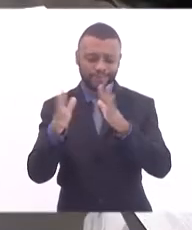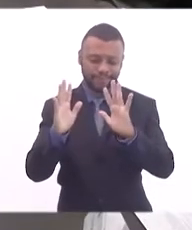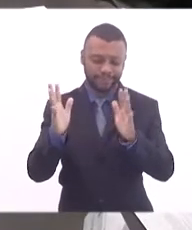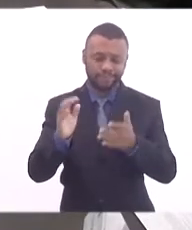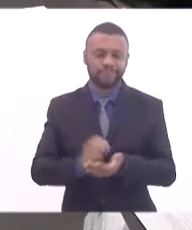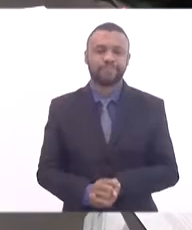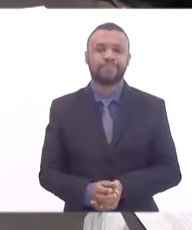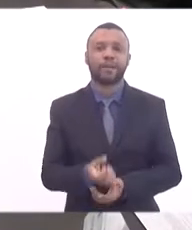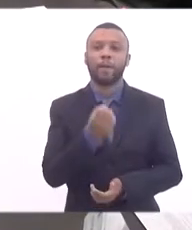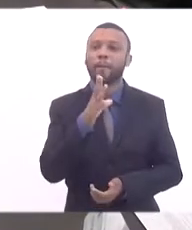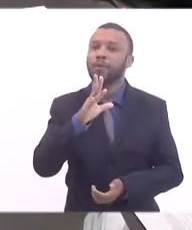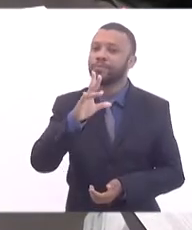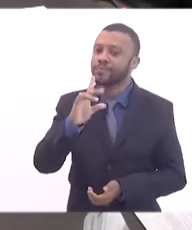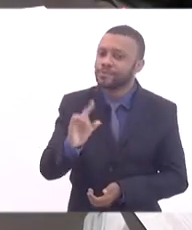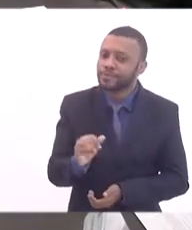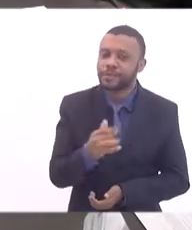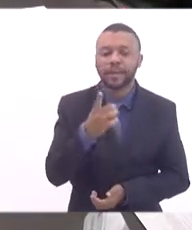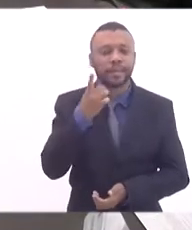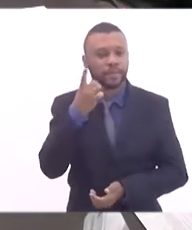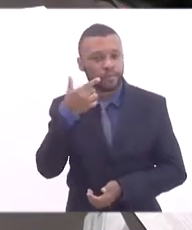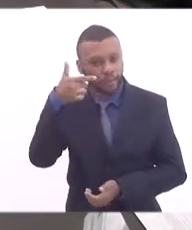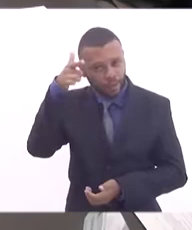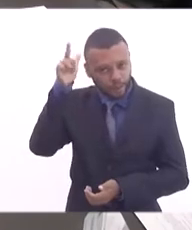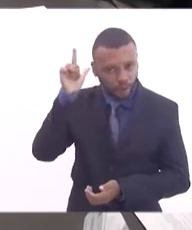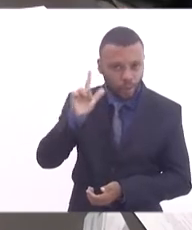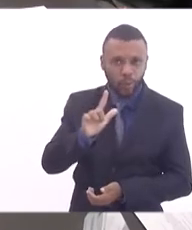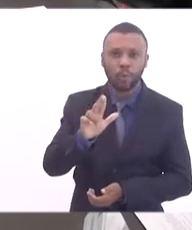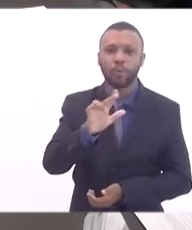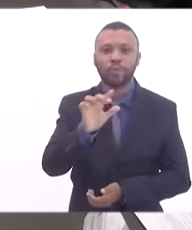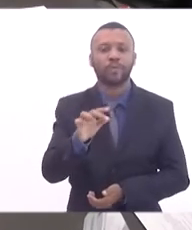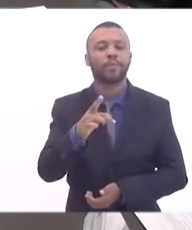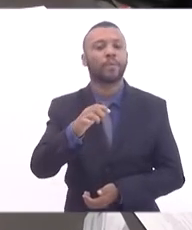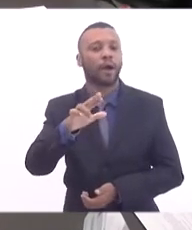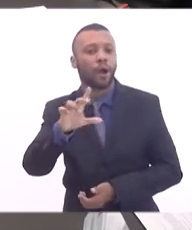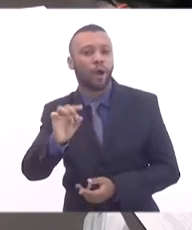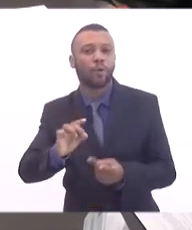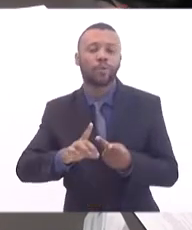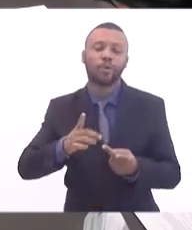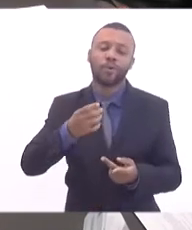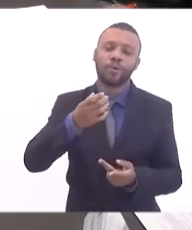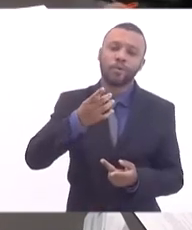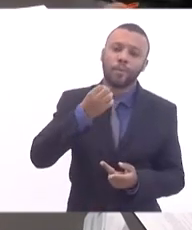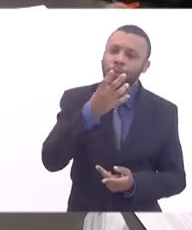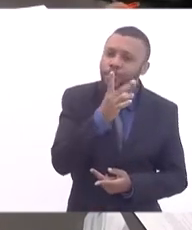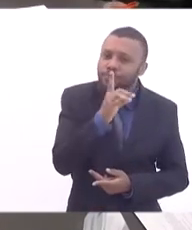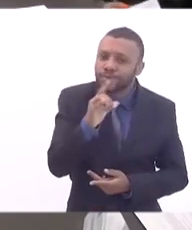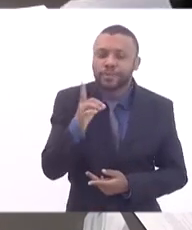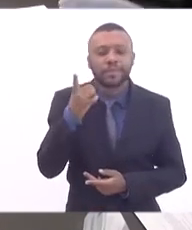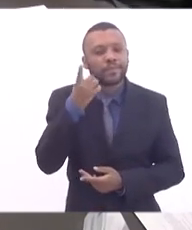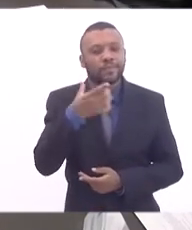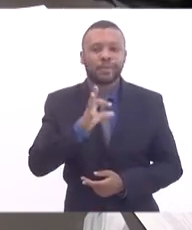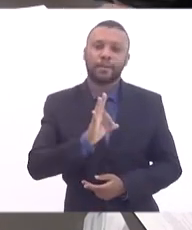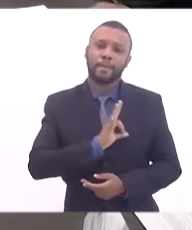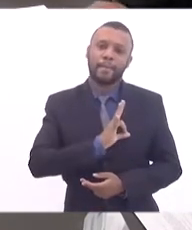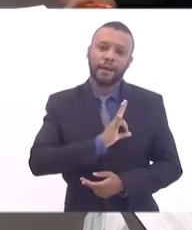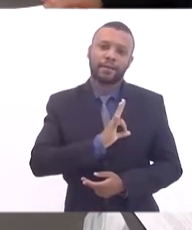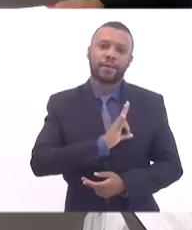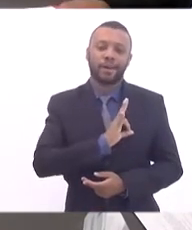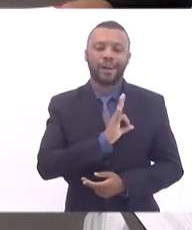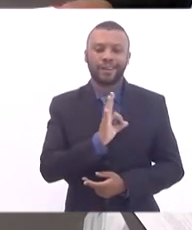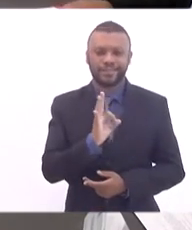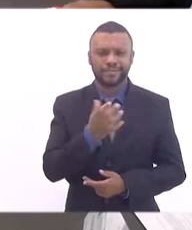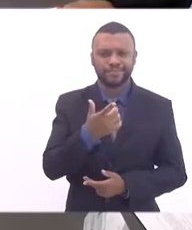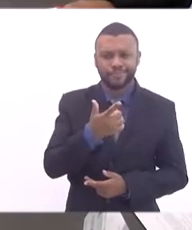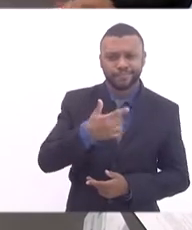Bom dia Deputado Luiz Paulo Presidente Bom dia que tá da Marta Rocha e demais componentes dessa audiência pública